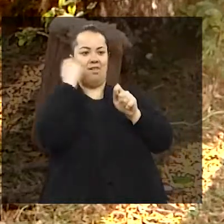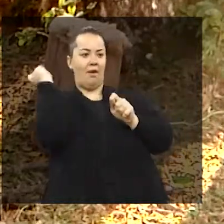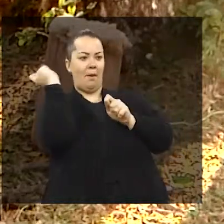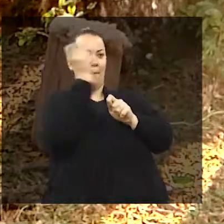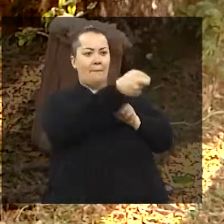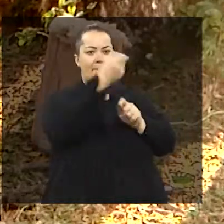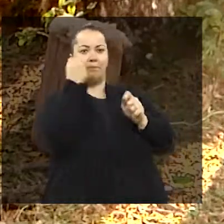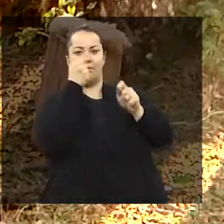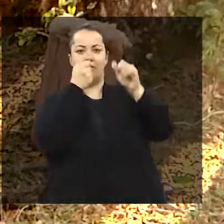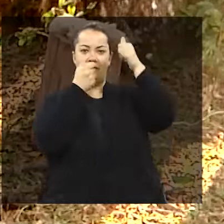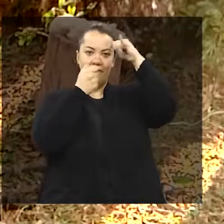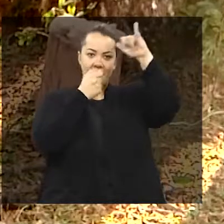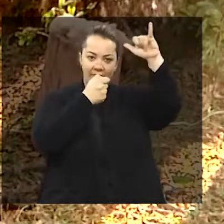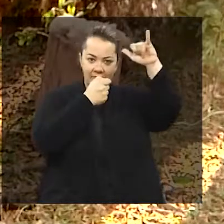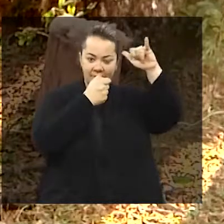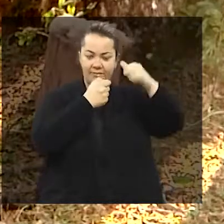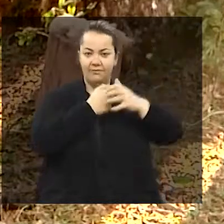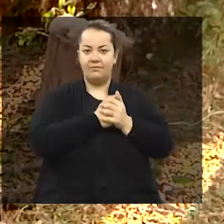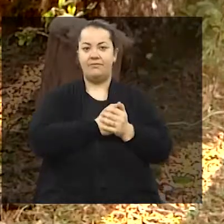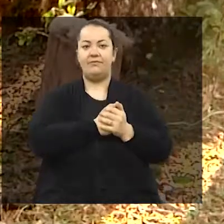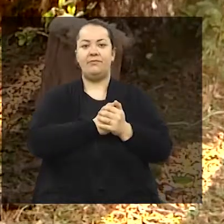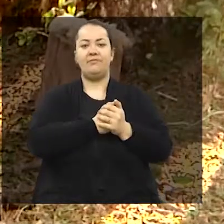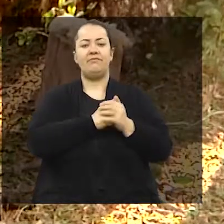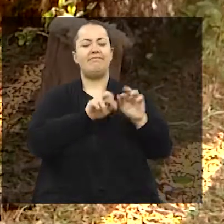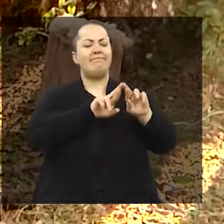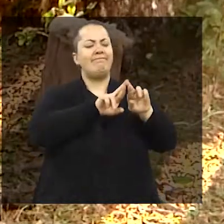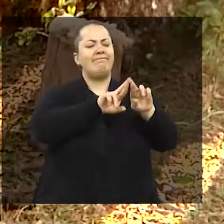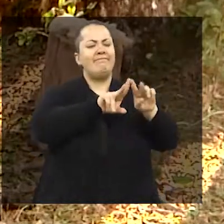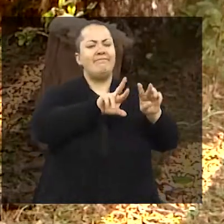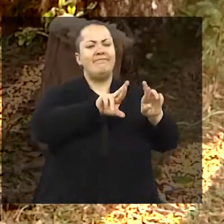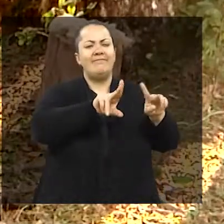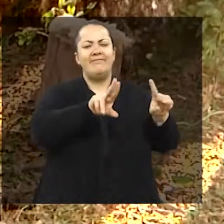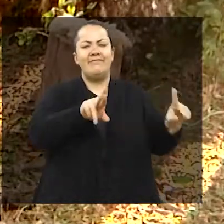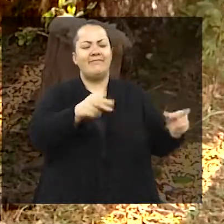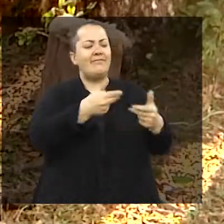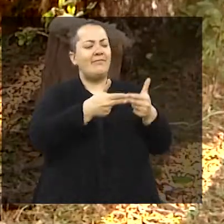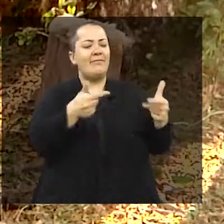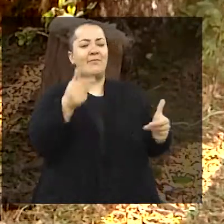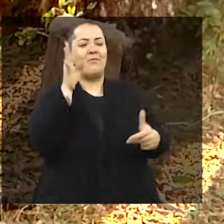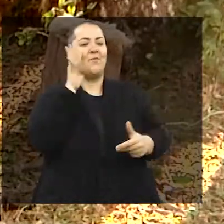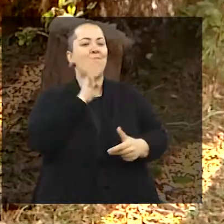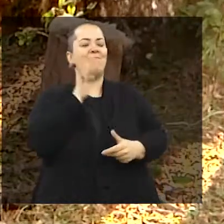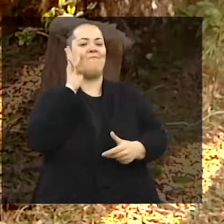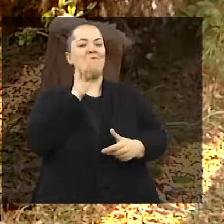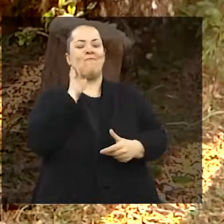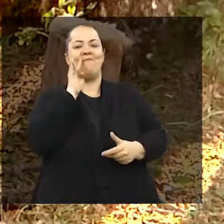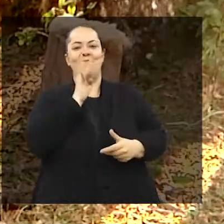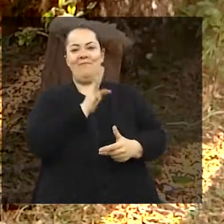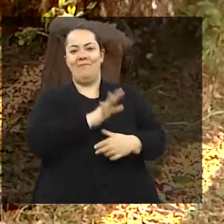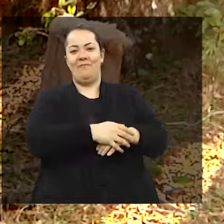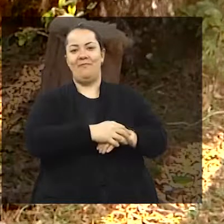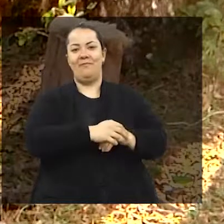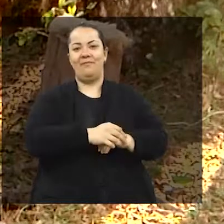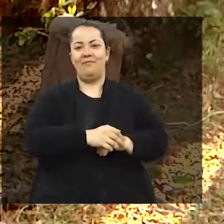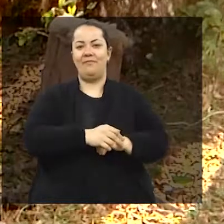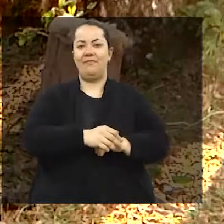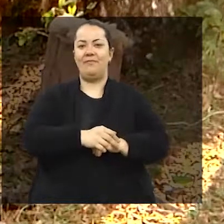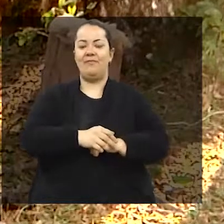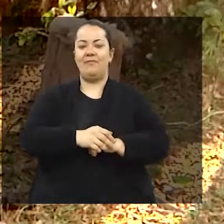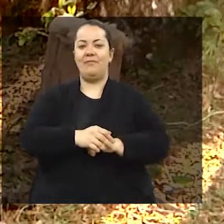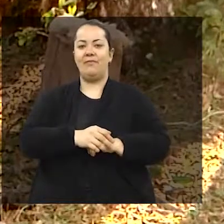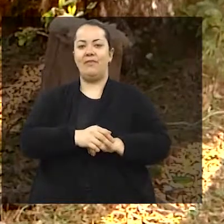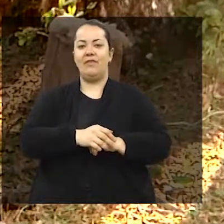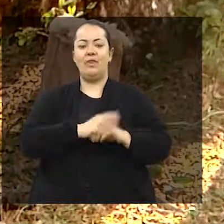evidente que quando se transfere sempre se perde às vezes alguns